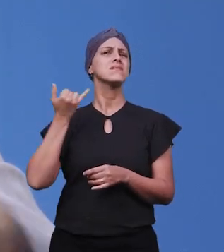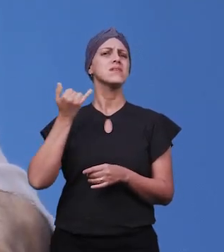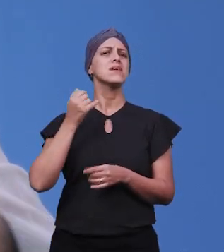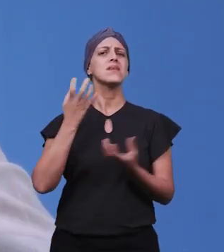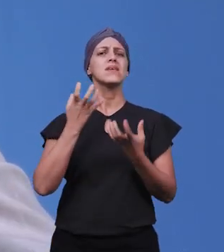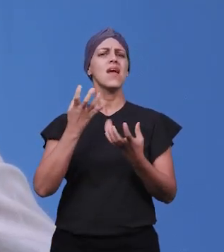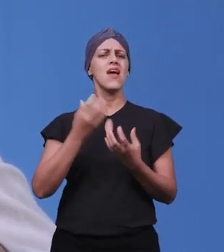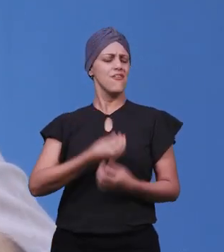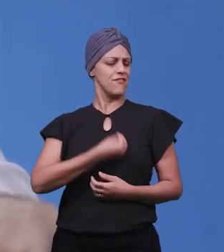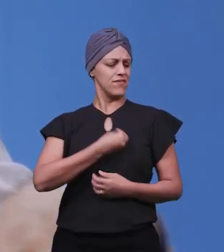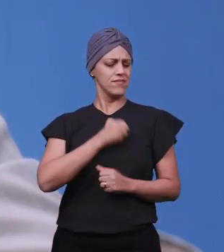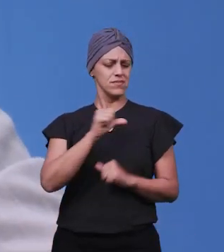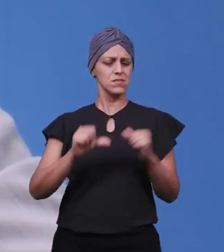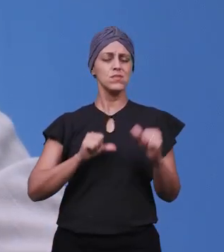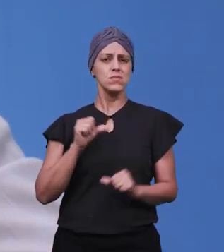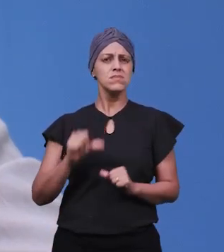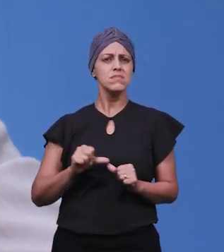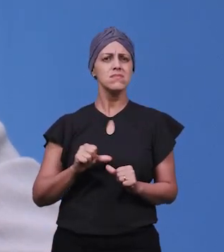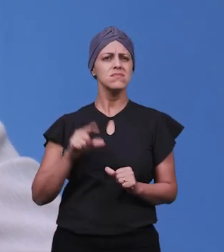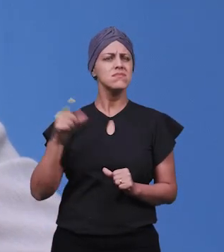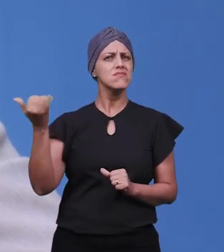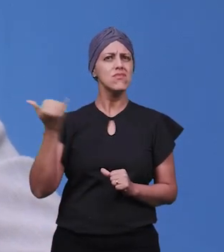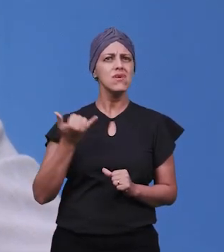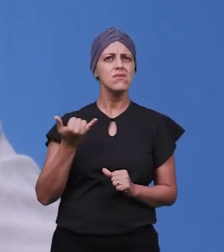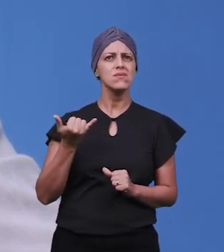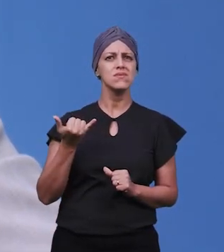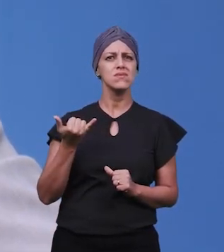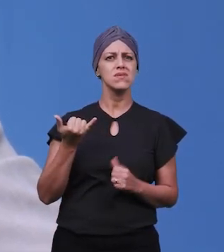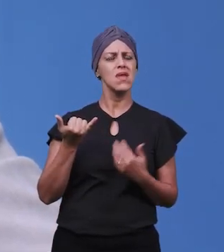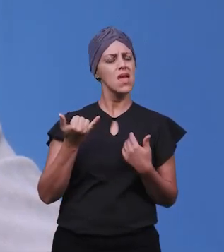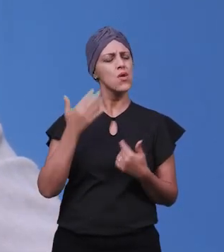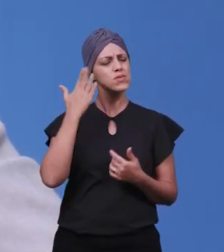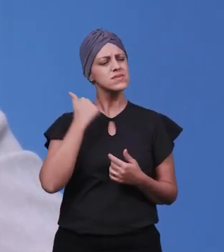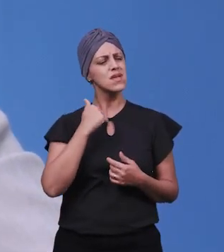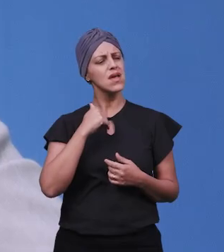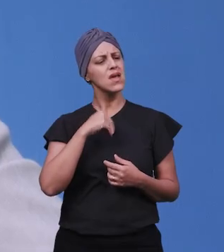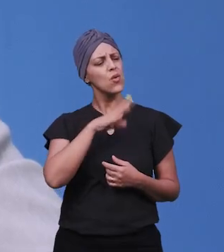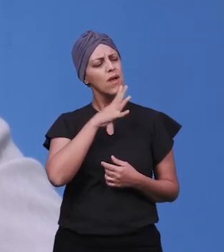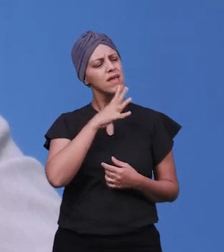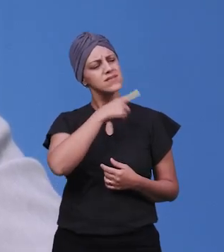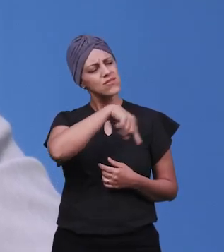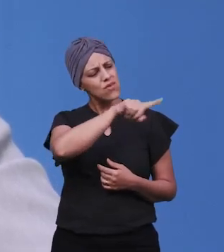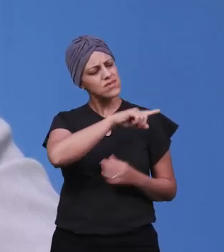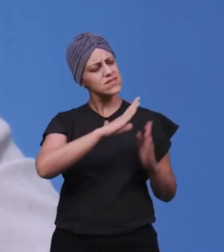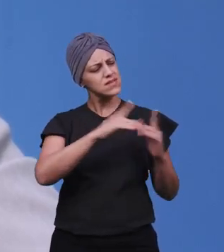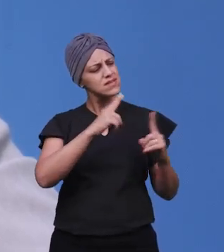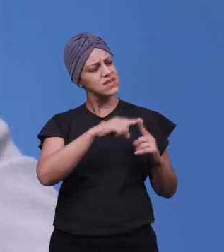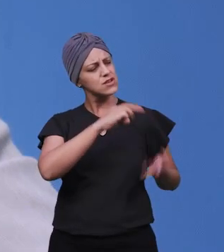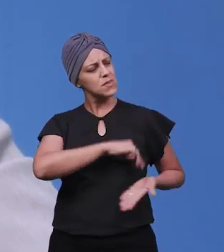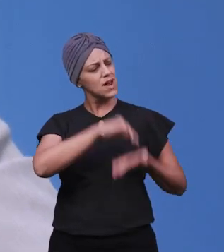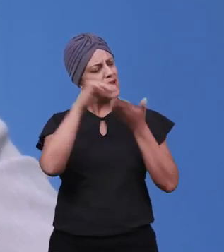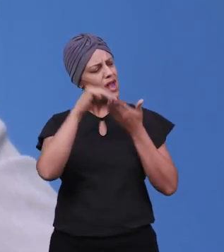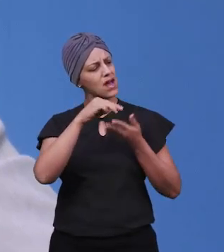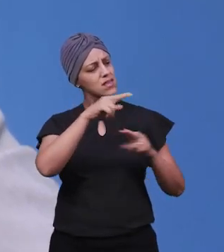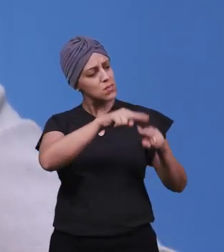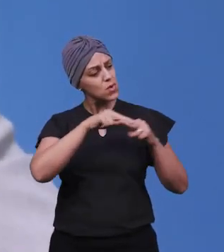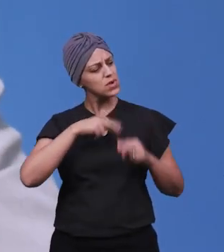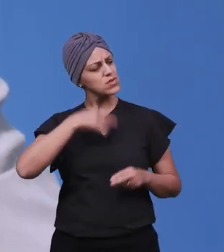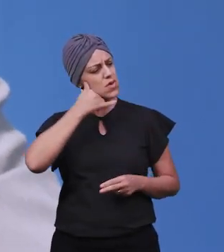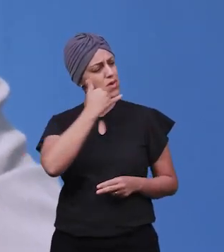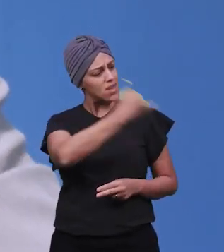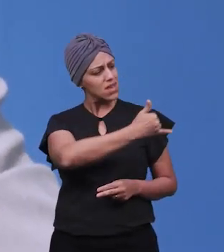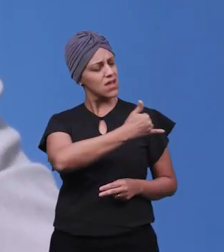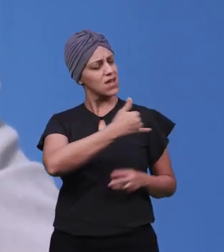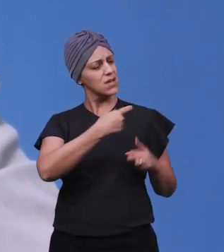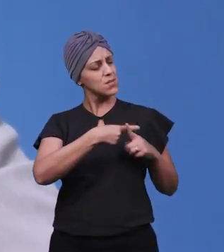né, mudar de vida. E ele falou o seguinte, eu fiquei sabendo a respeito da igreja de vocês. Foi por isso que eu estou ligando,